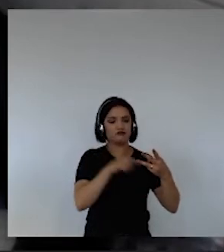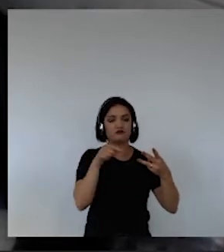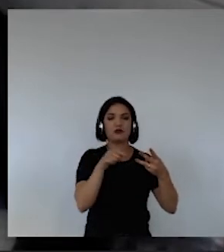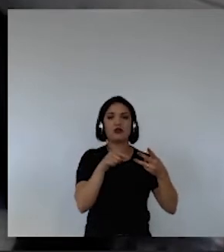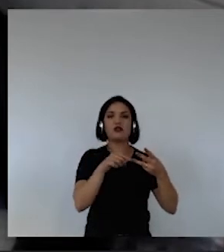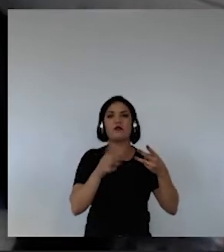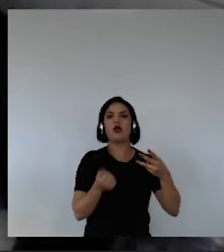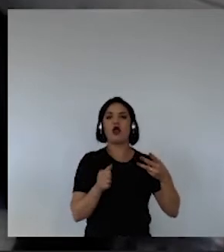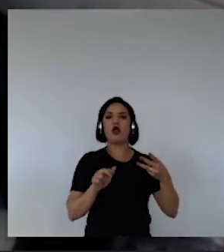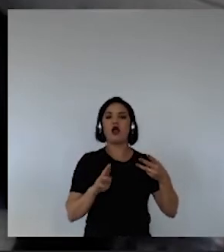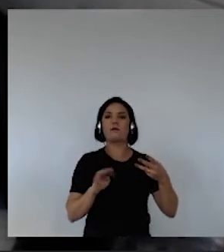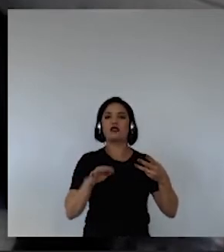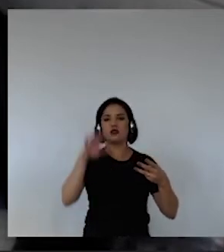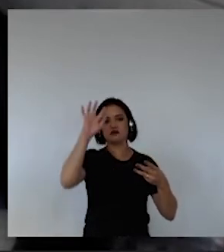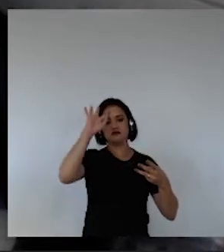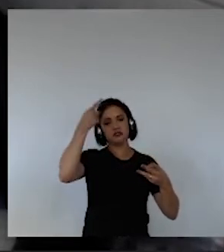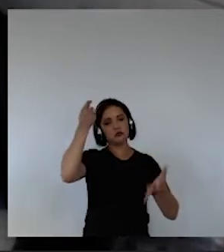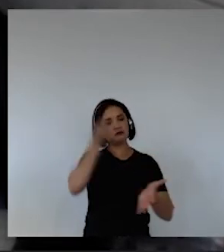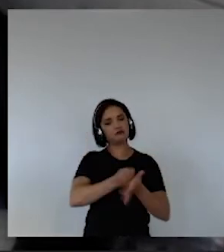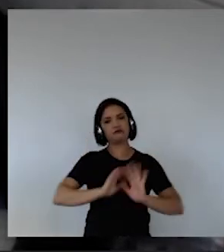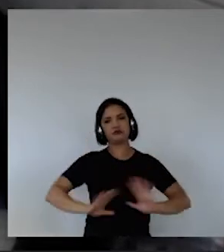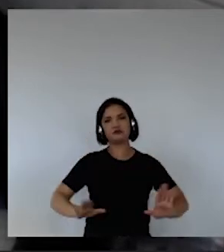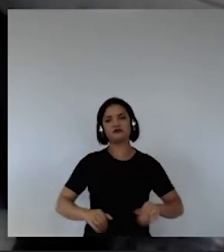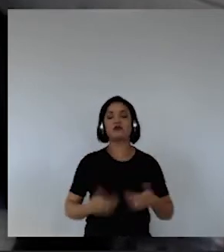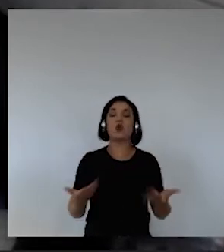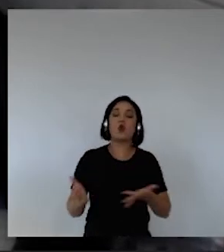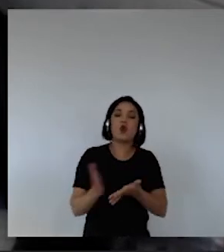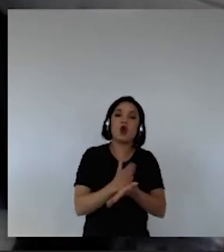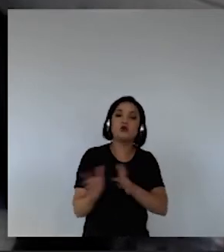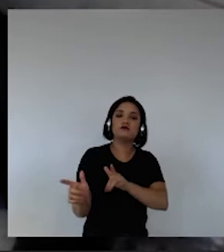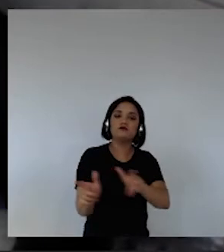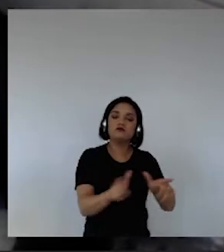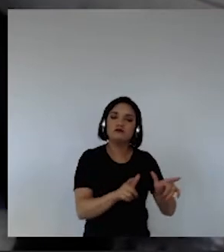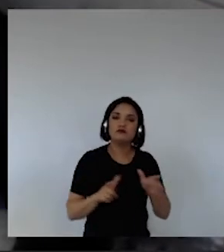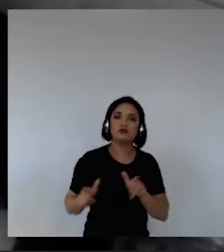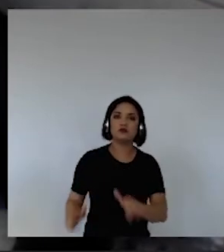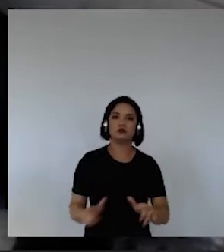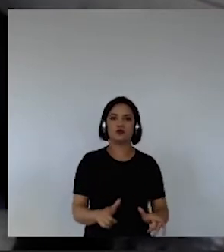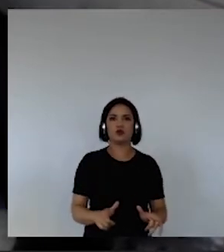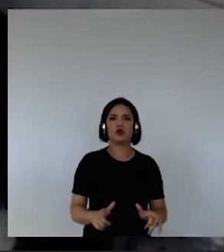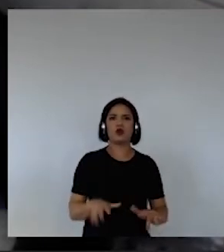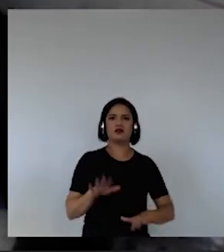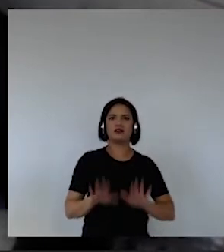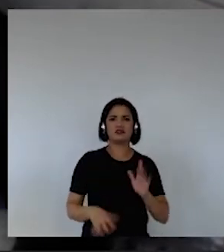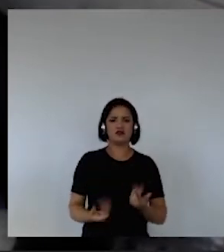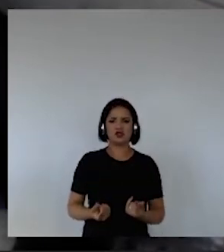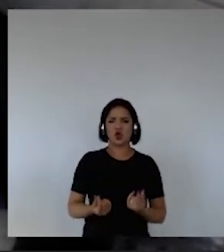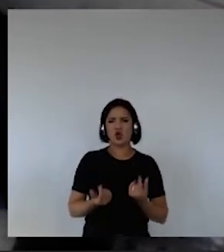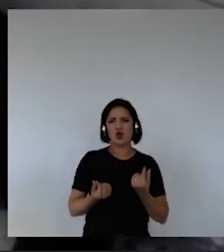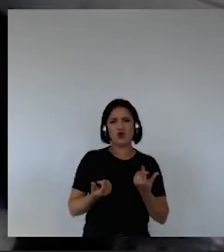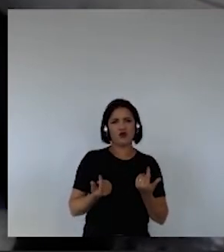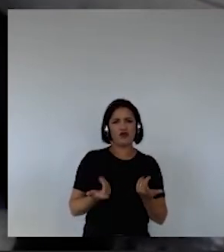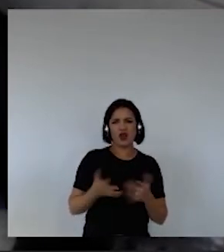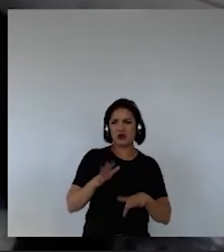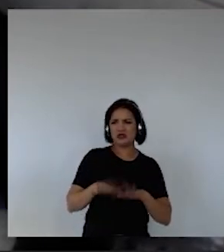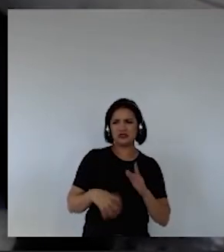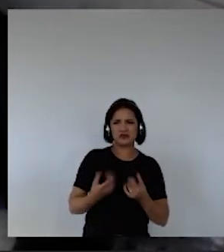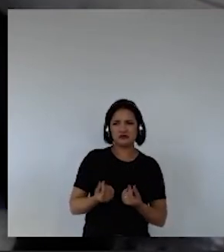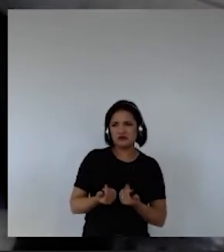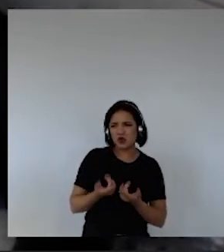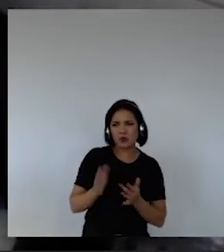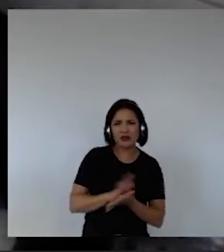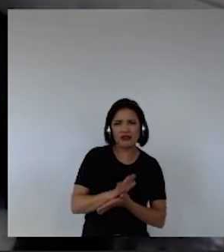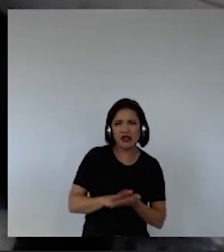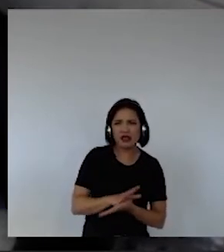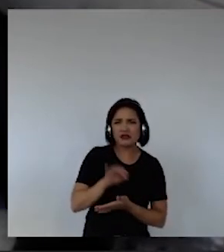da arbitragem. Algumas câmaras, especialmente, nem cobram, às vezes, o valor, se você buscou a mediação em